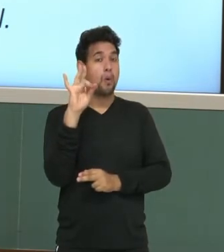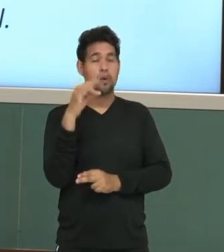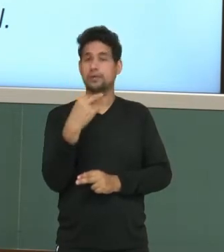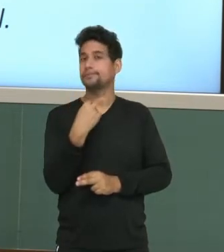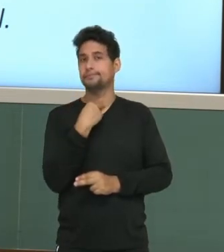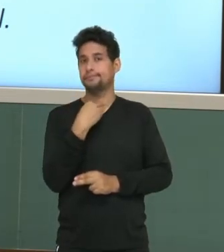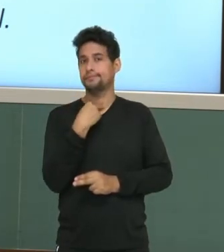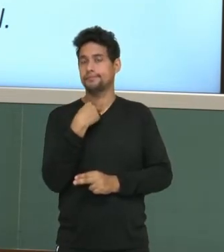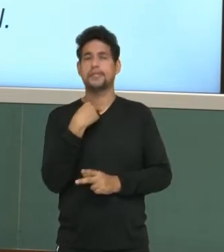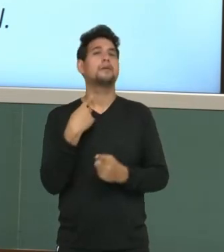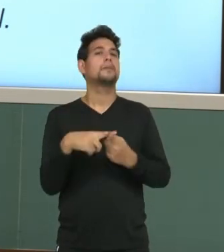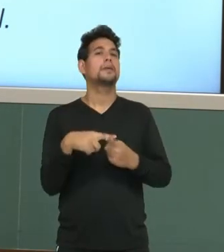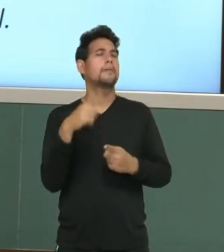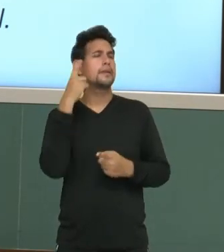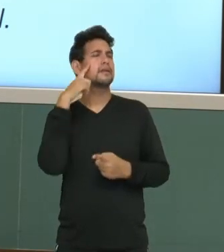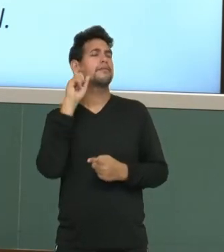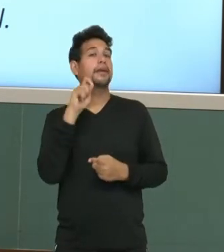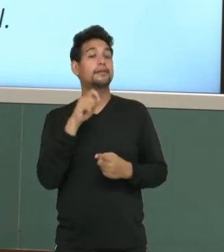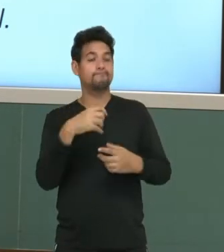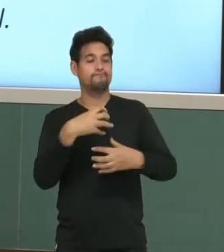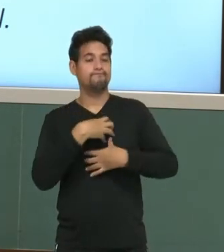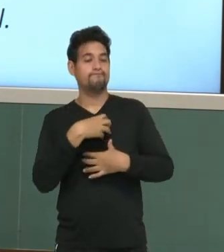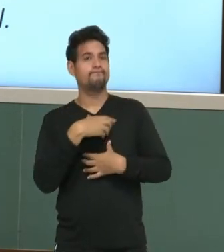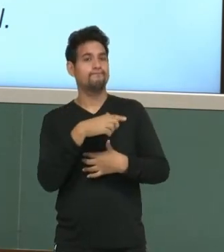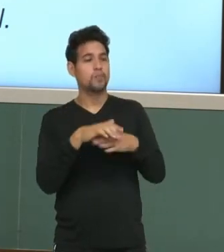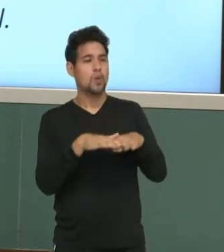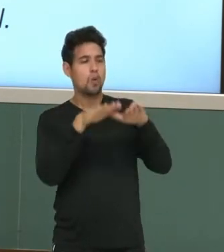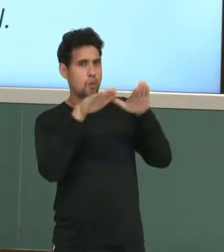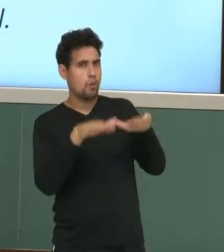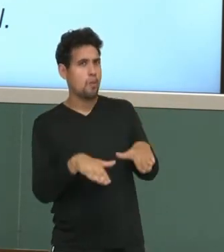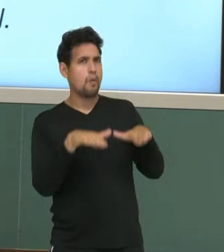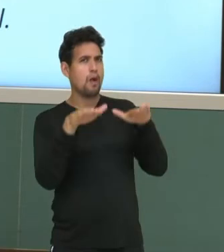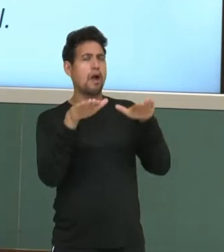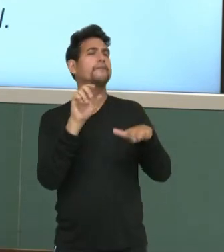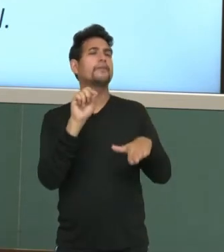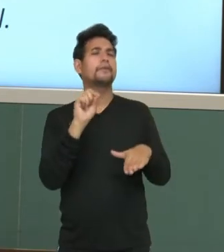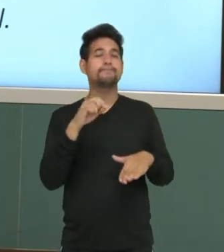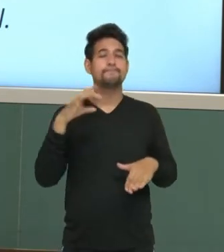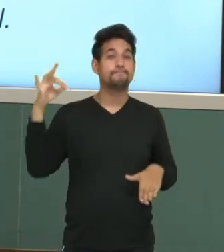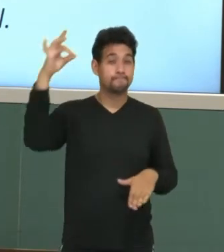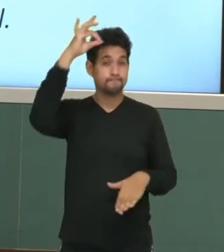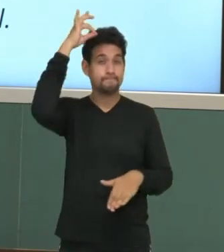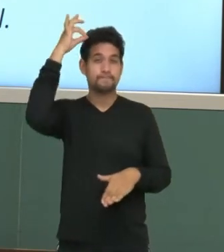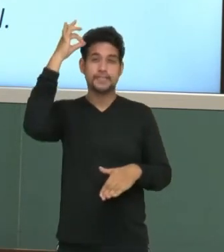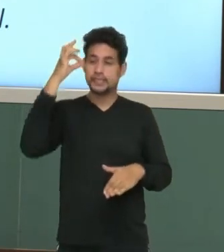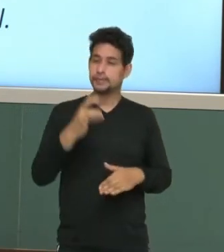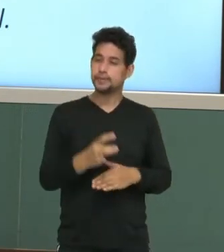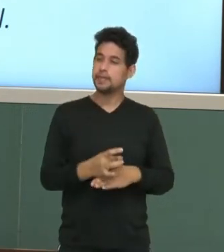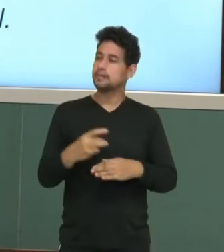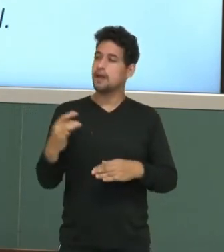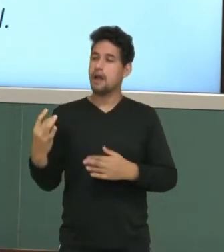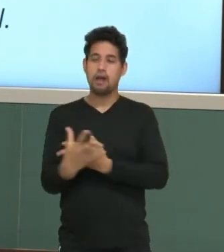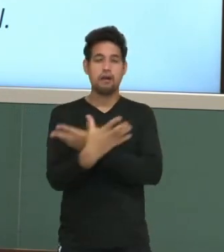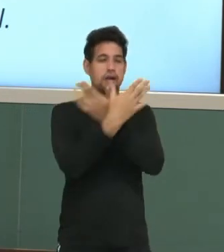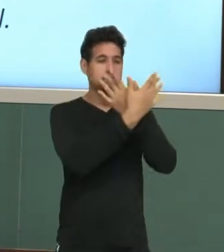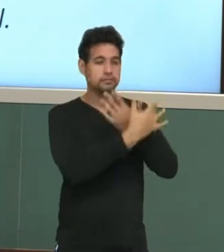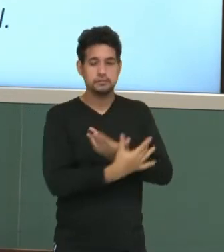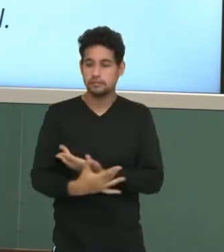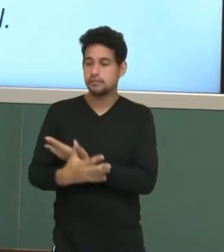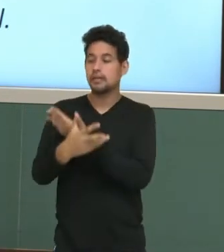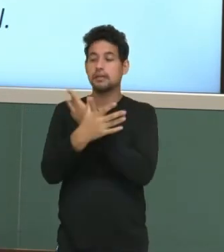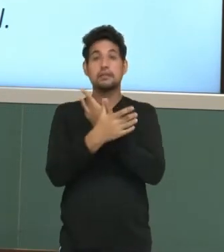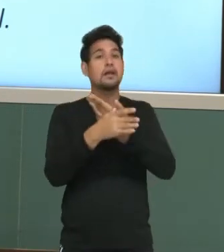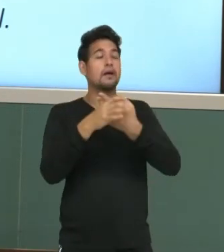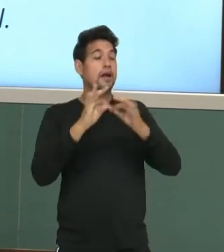pois acreditavam que dessa forma honravam os espíritos das árvores que davam vida ao papel. Ou seja, essa